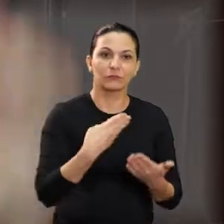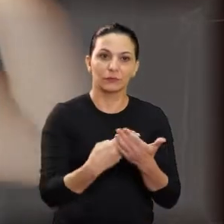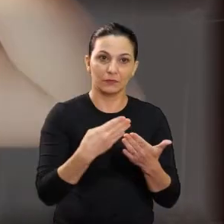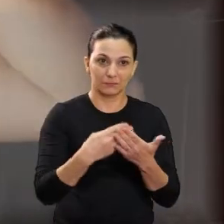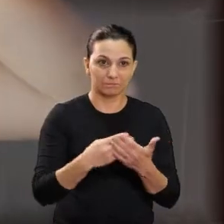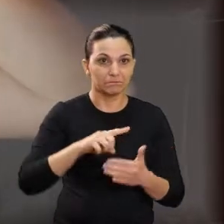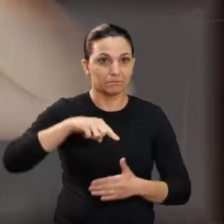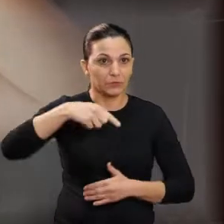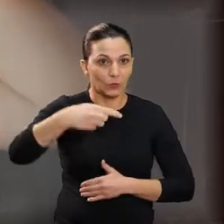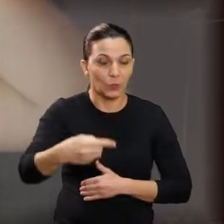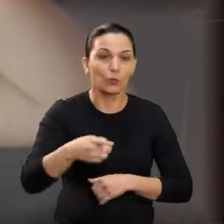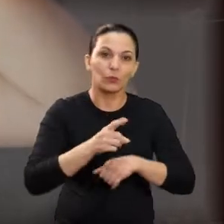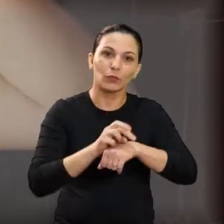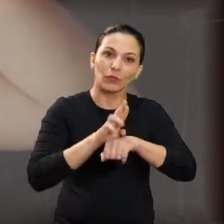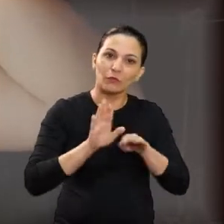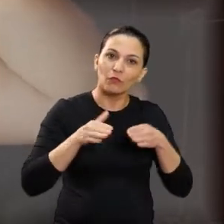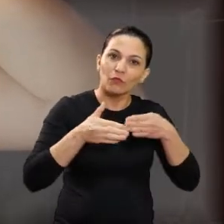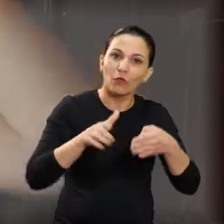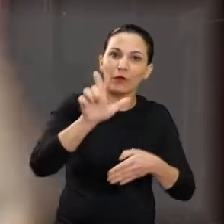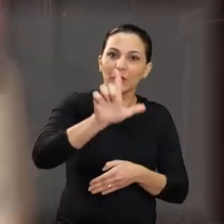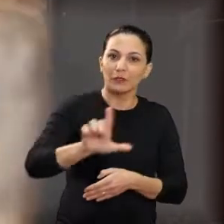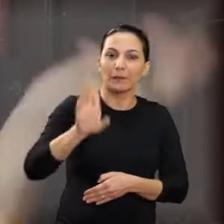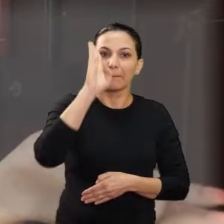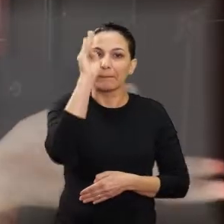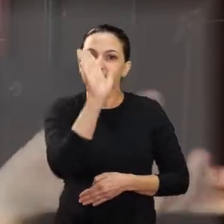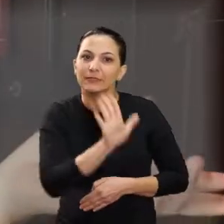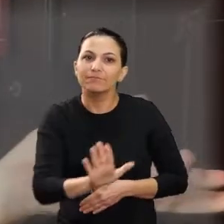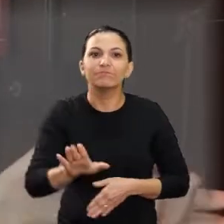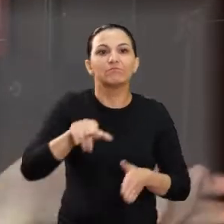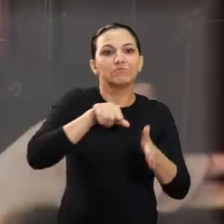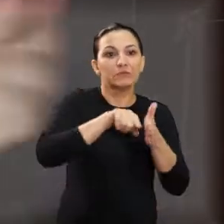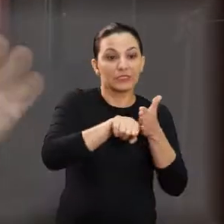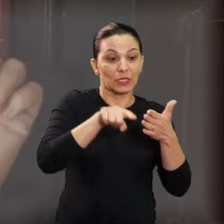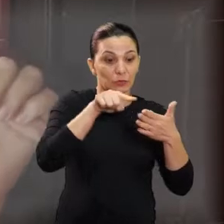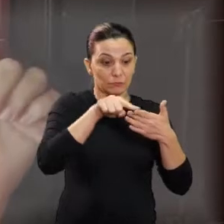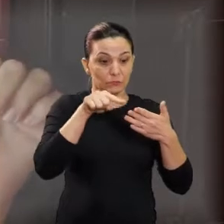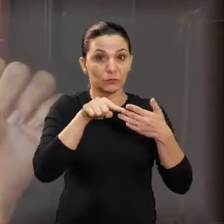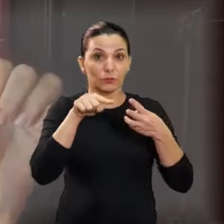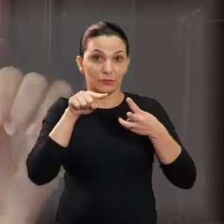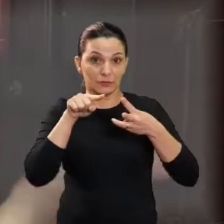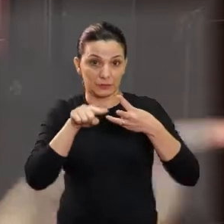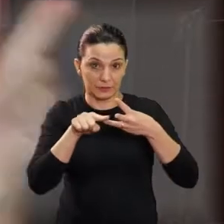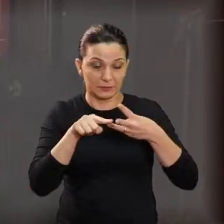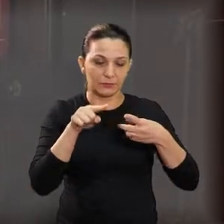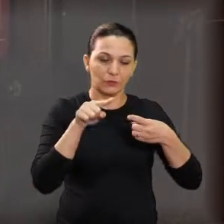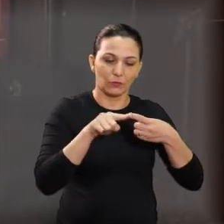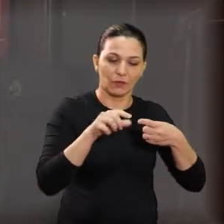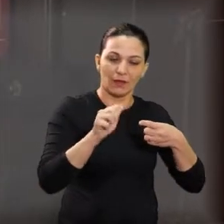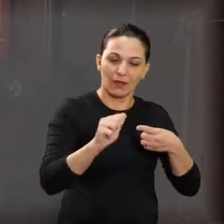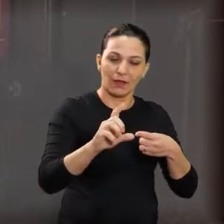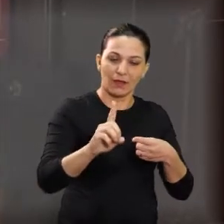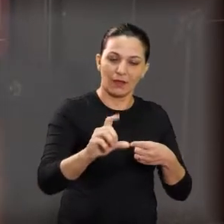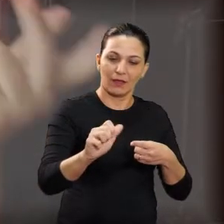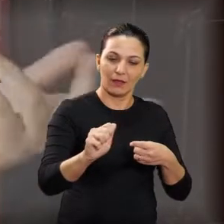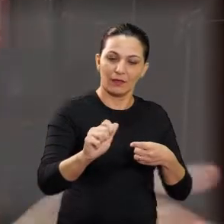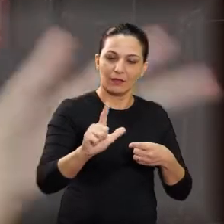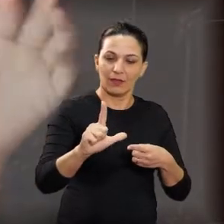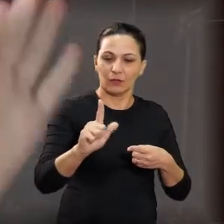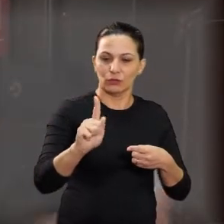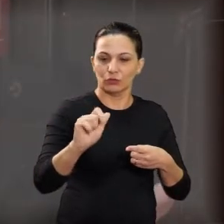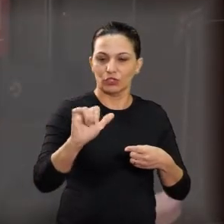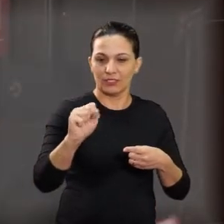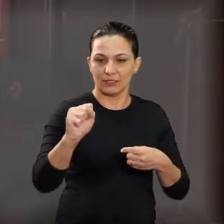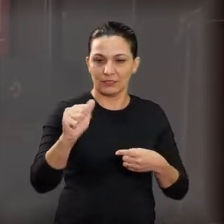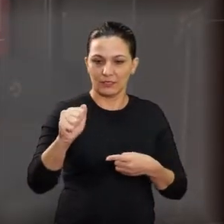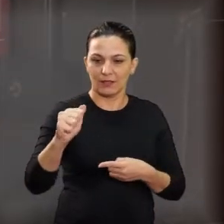Depois, quando eu decidi trabalhar com a literatura brasileira no doutorado. E aí eu tinha intenção de